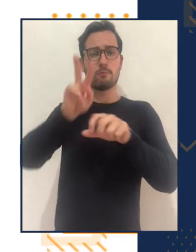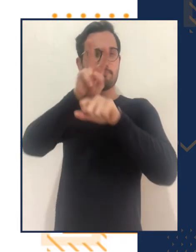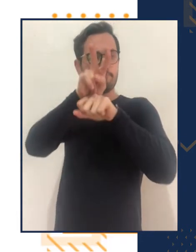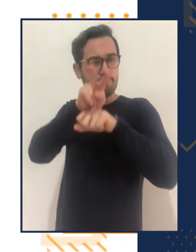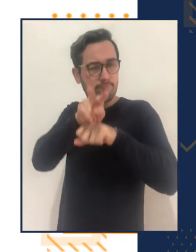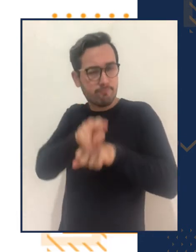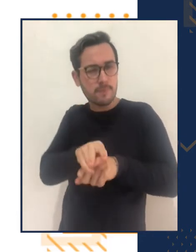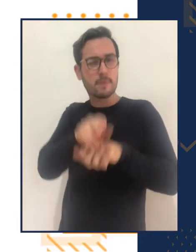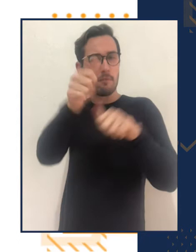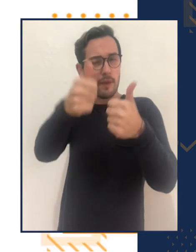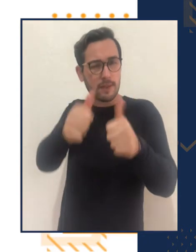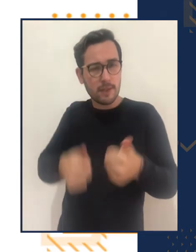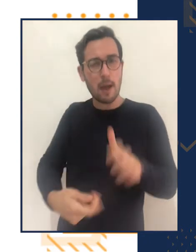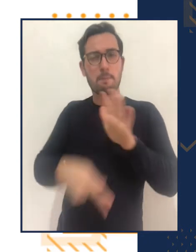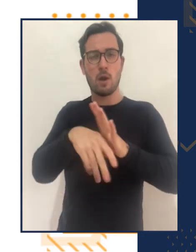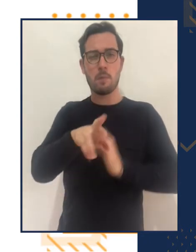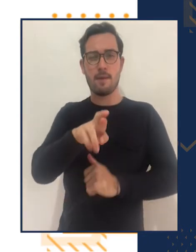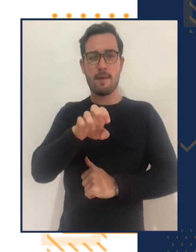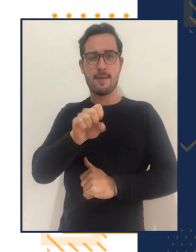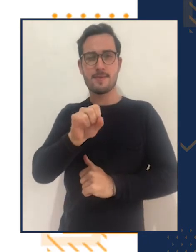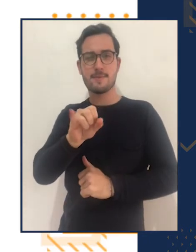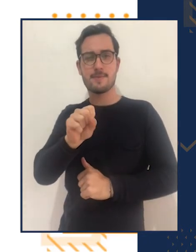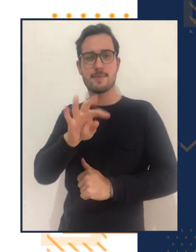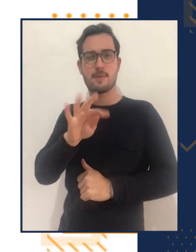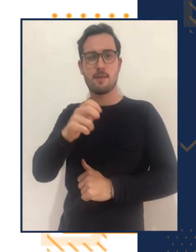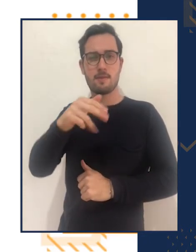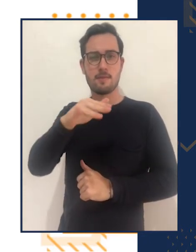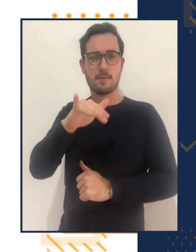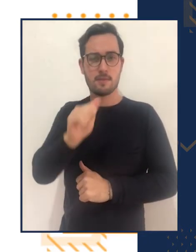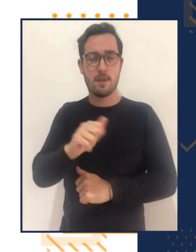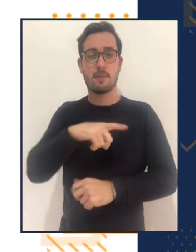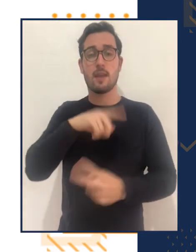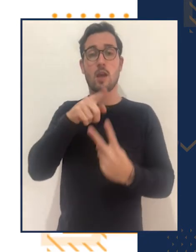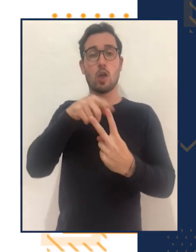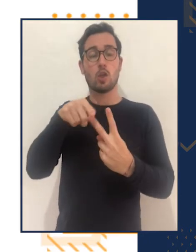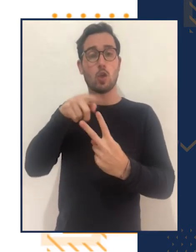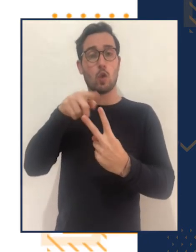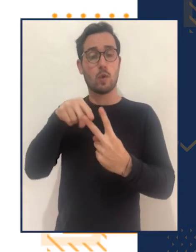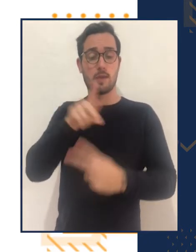circuito, analisar, saber a resistência, tendo a tensão e a